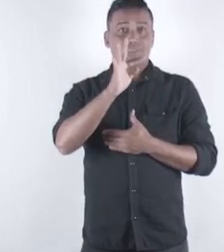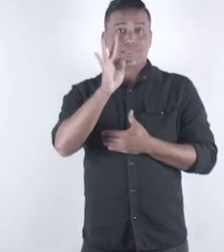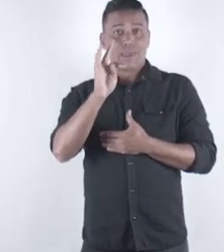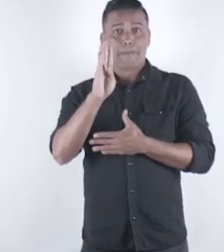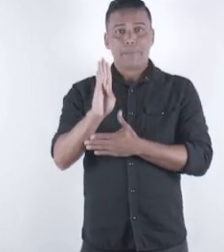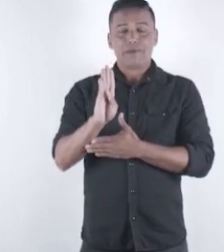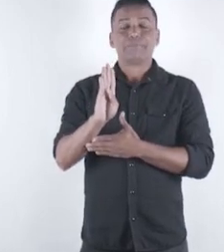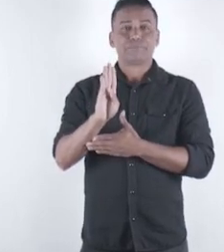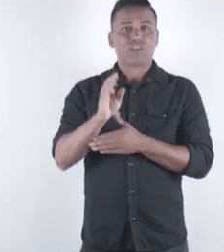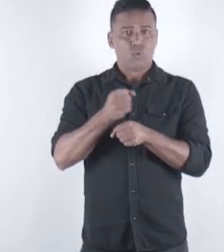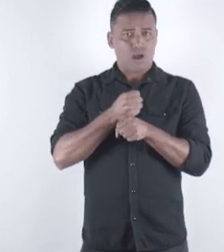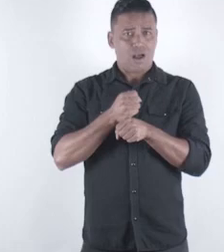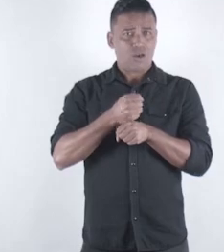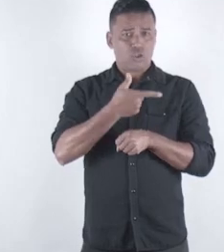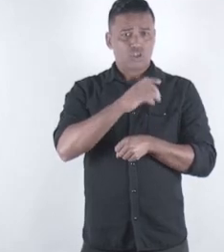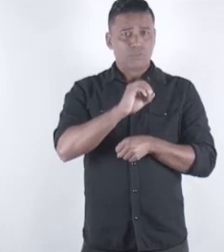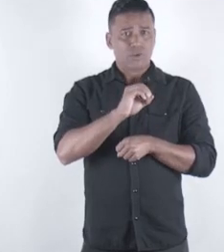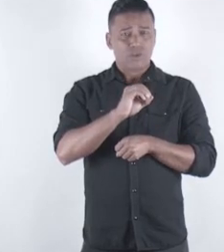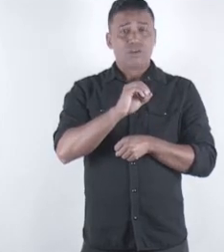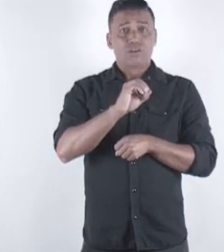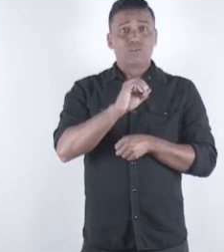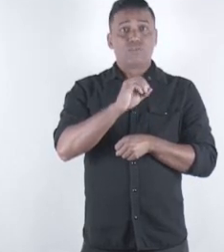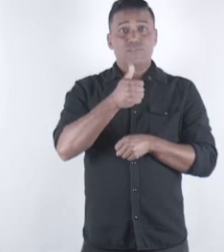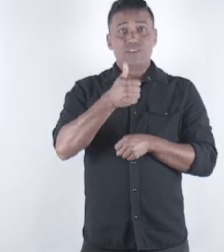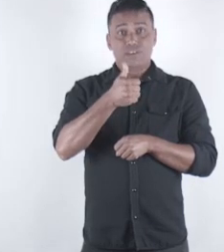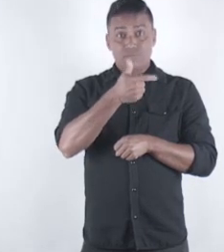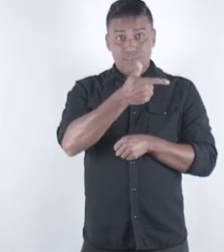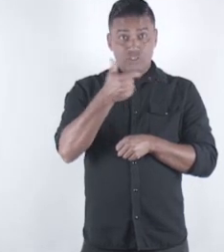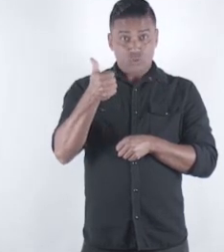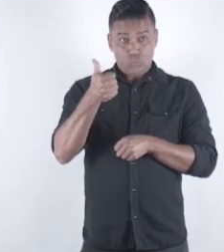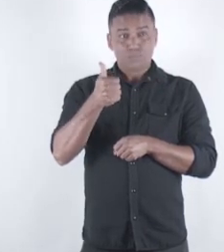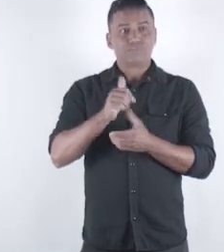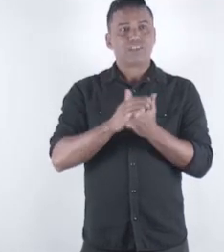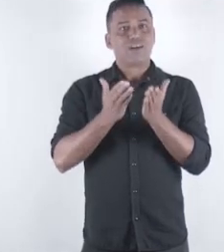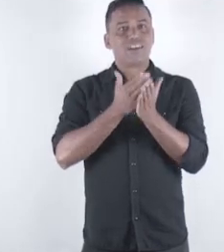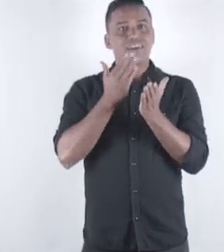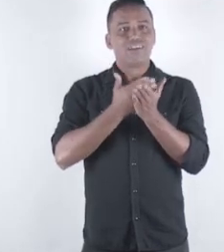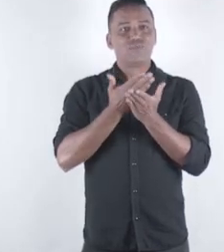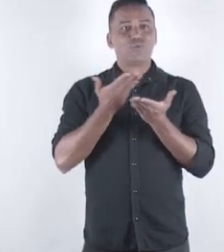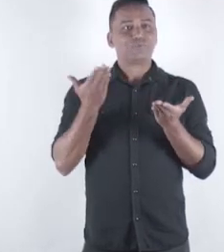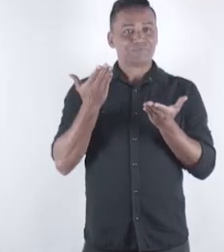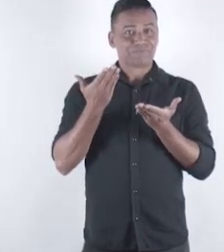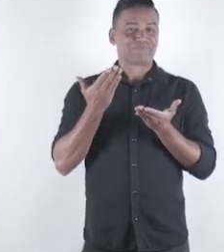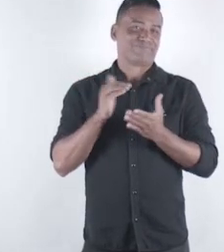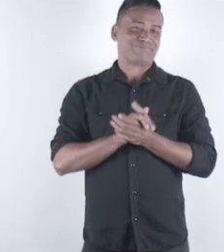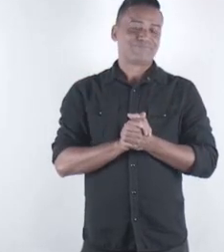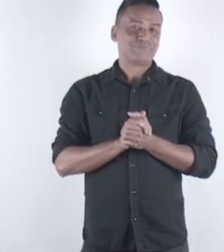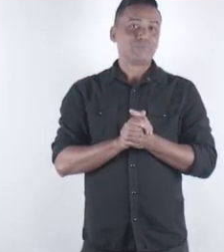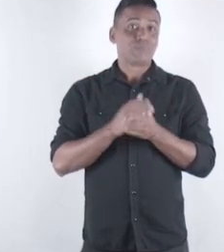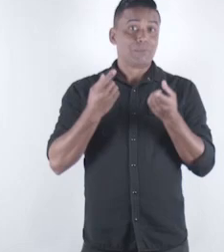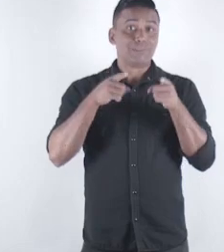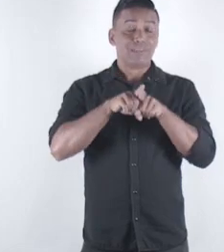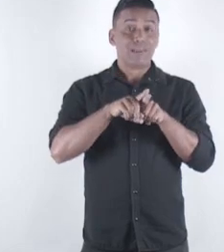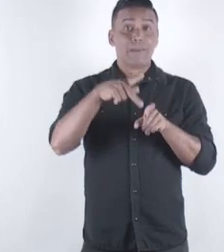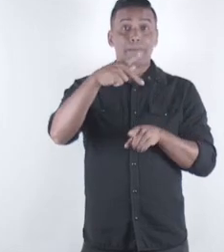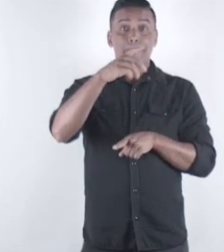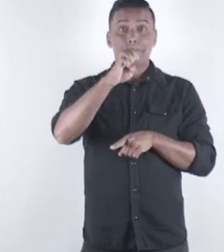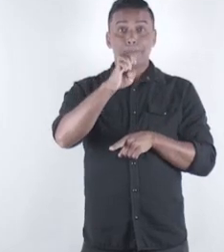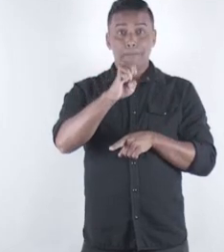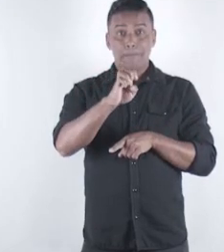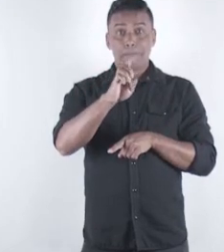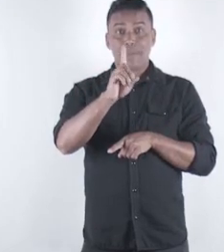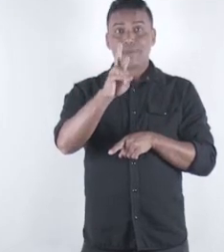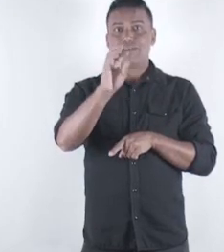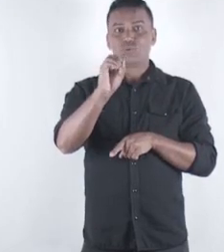em 2021, eu lancei esse livro aqui, A Lagarta e a Cobra, em parceria com o Pedro Randan, que